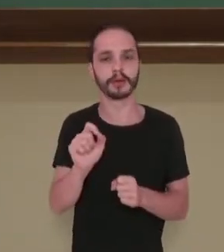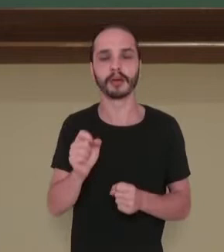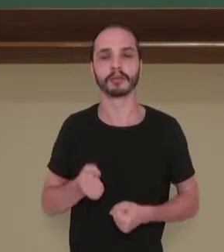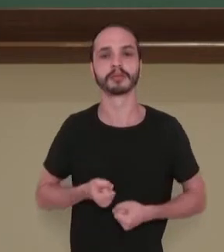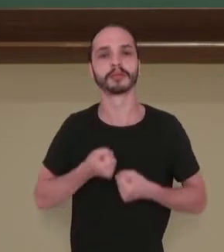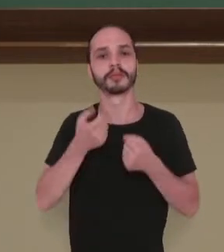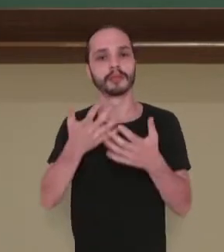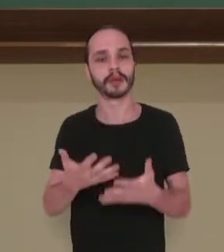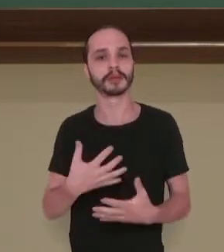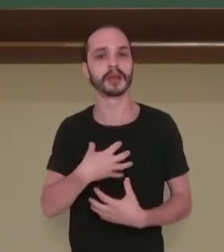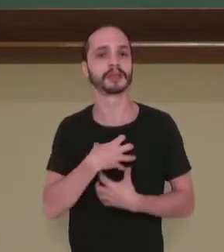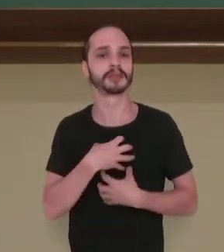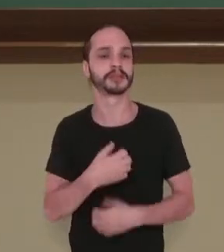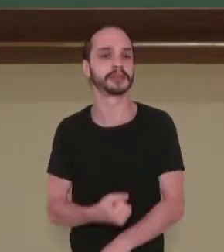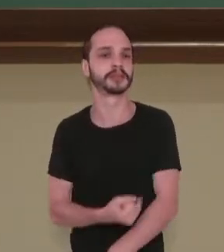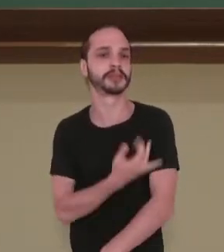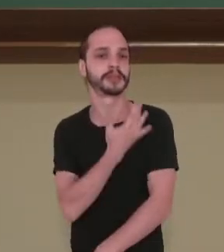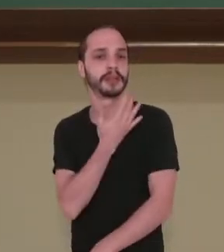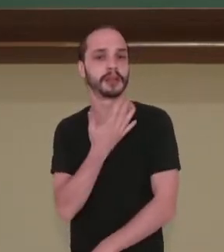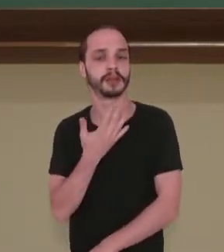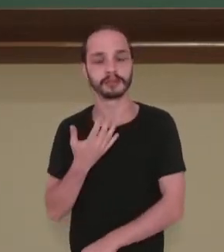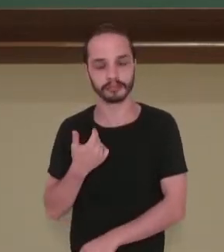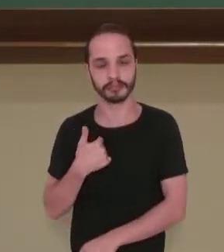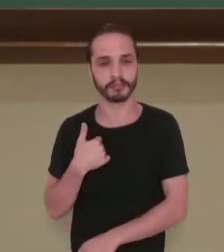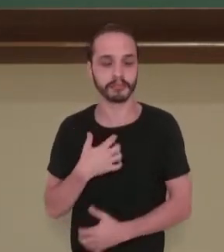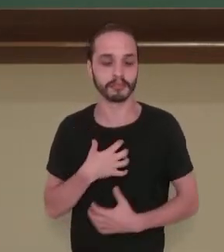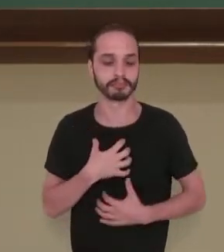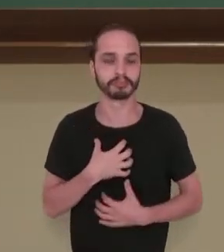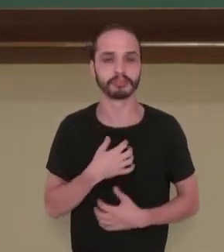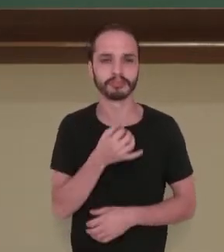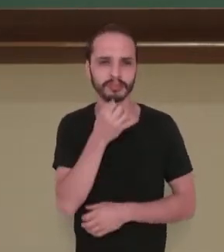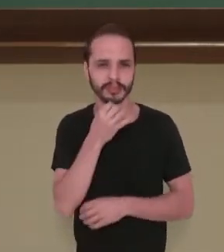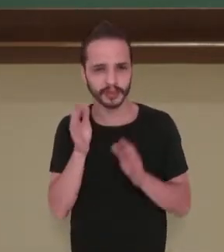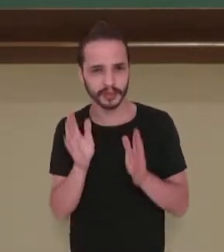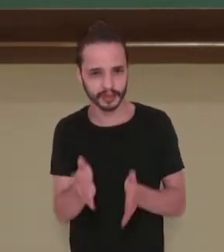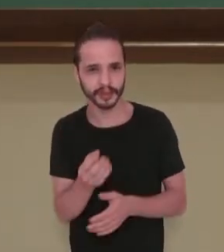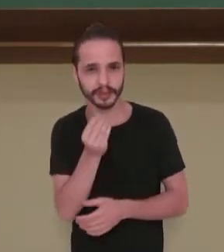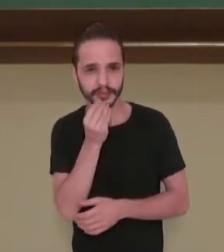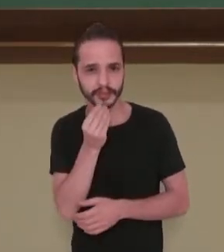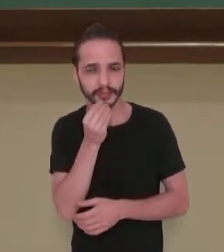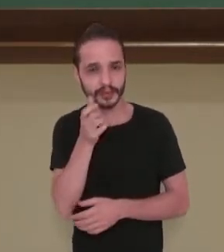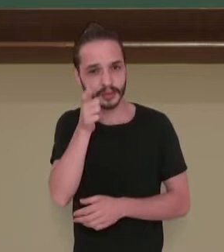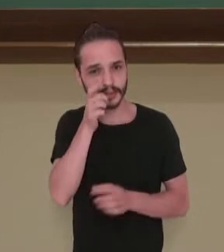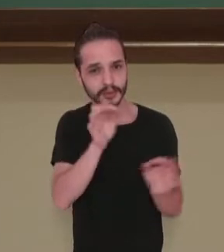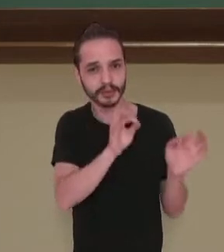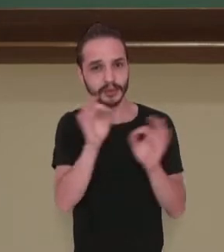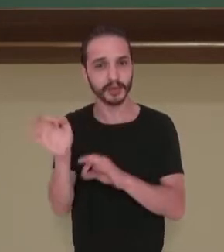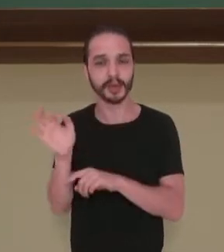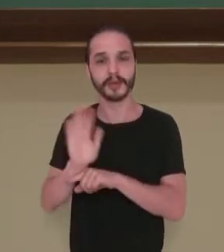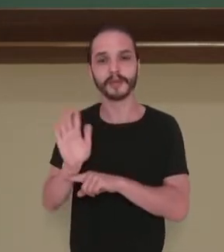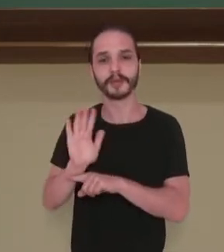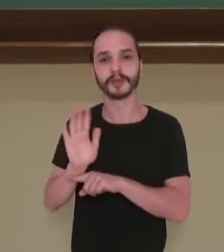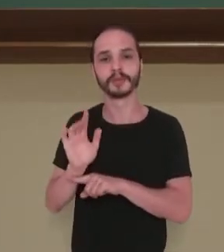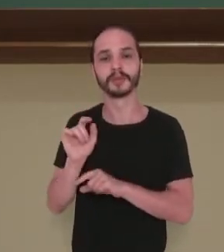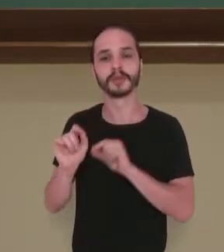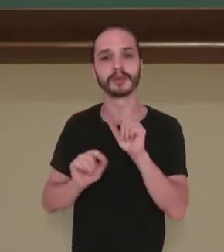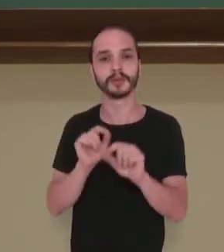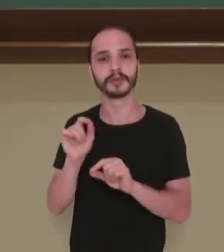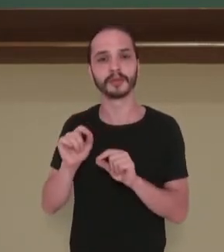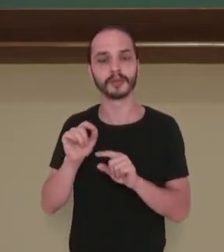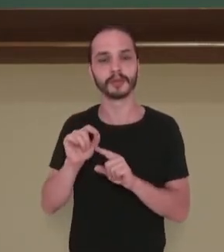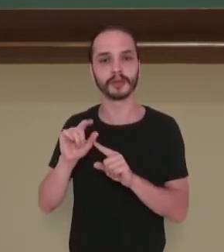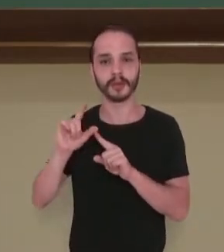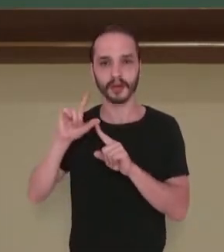expressar sentimentos que você está sentindo. Você já teve a oportunidade de assistir aquele filme lá, O